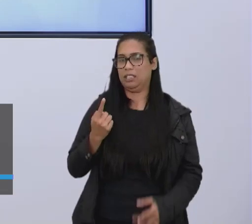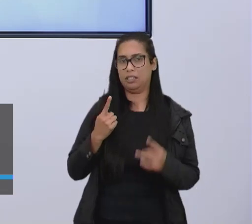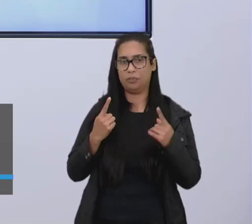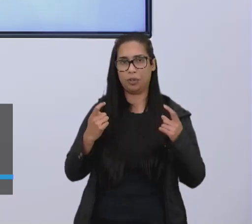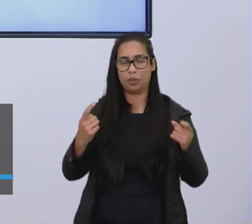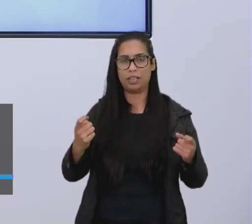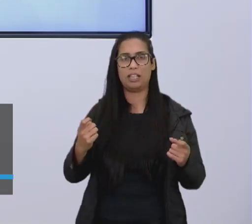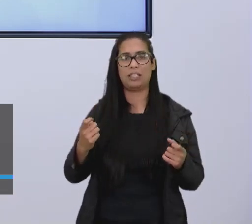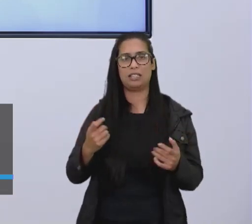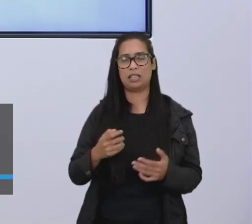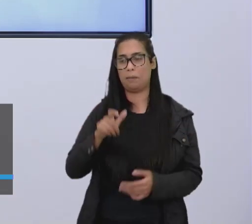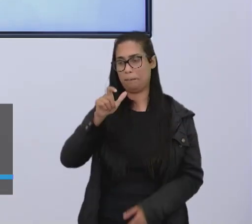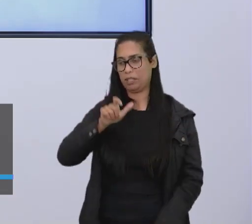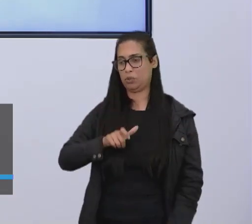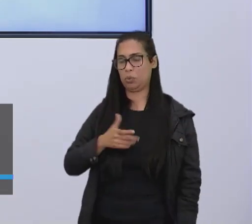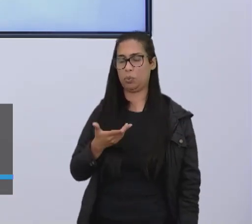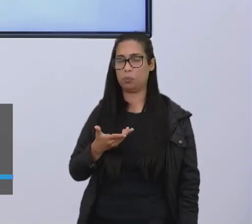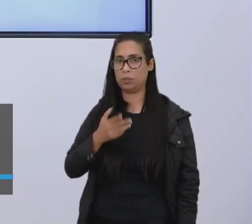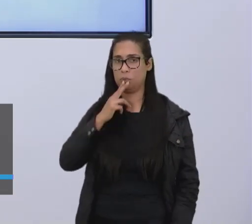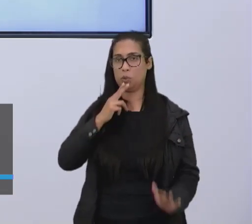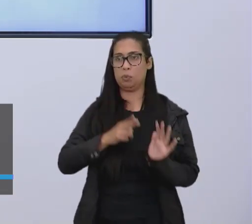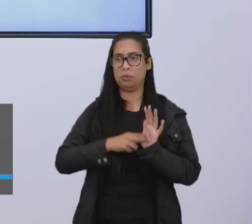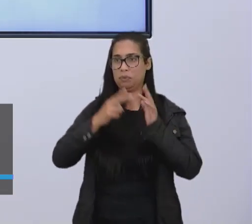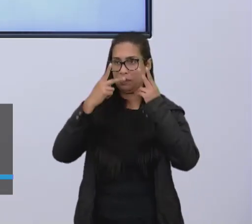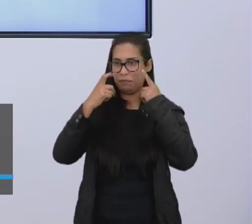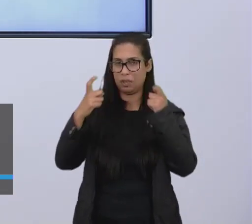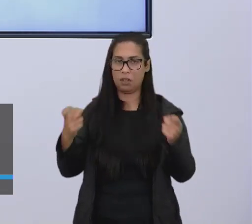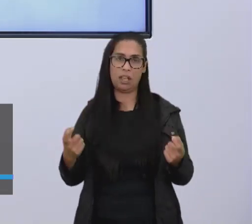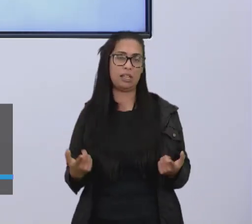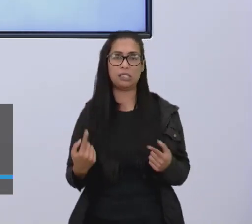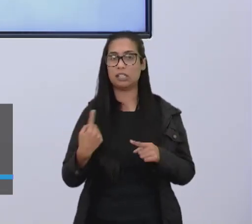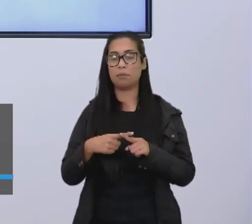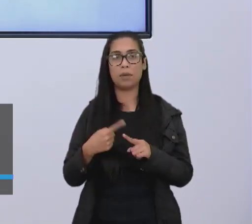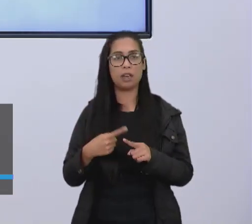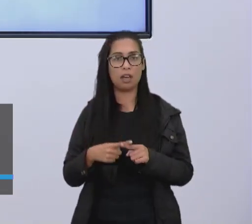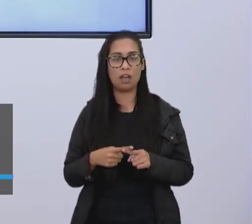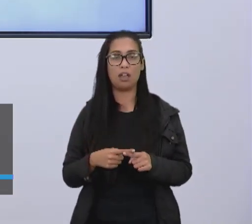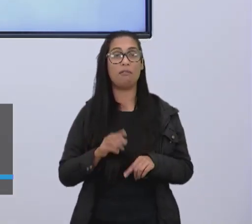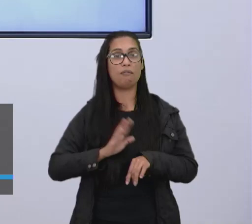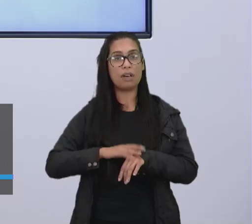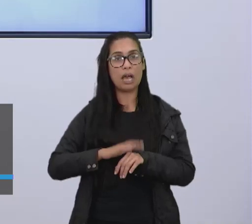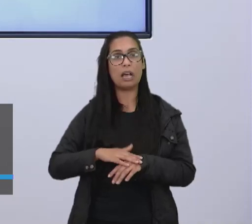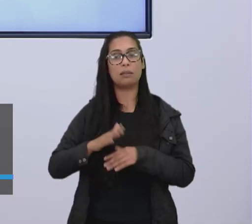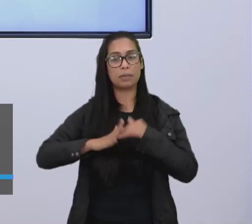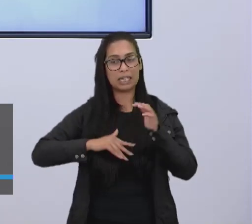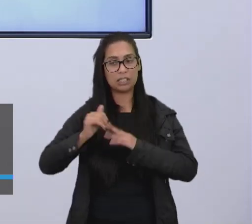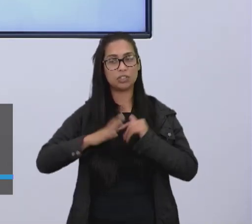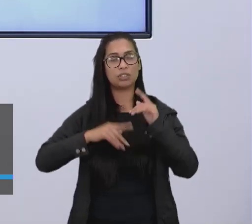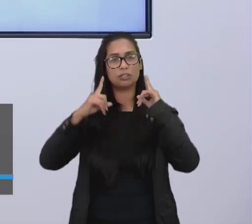surge, né? Que é o que ele coloca ali, que esse sentimento de inferioridade gera violência. Então, vamos dizer assim.